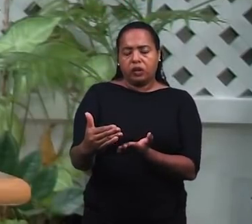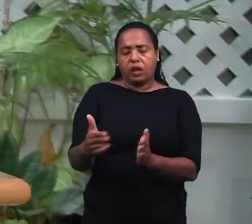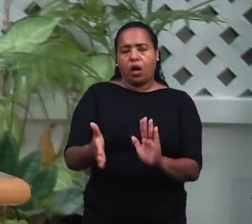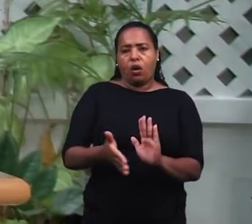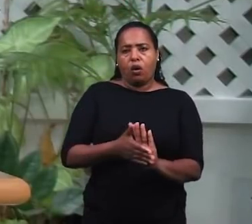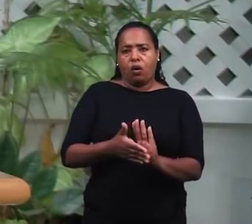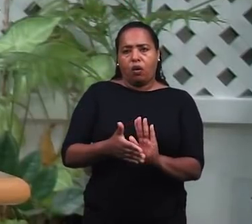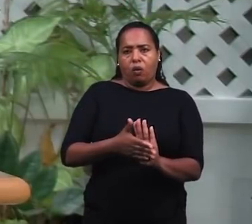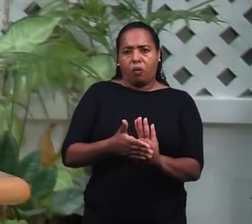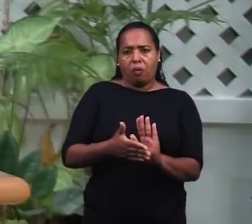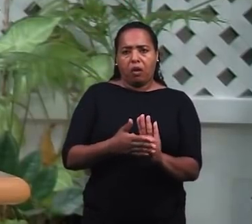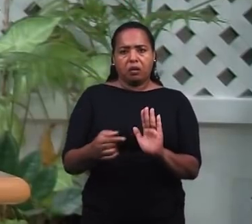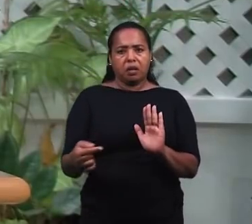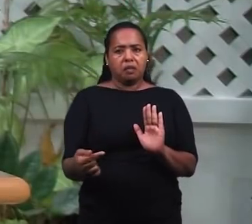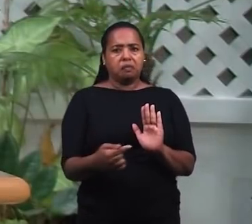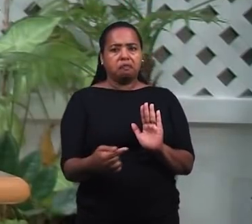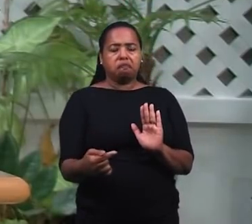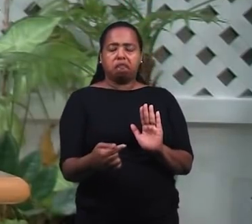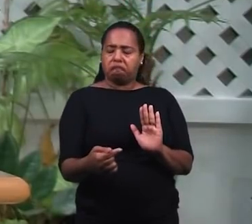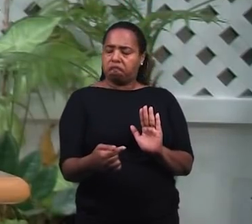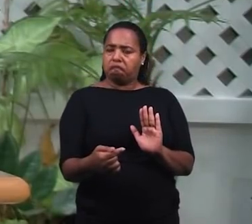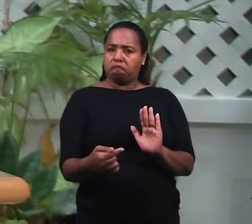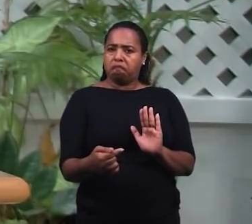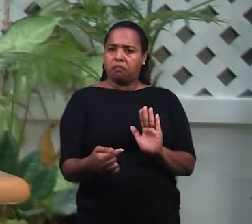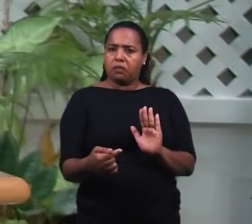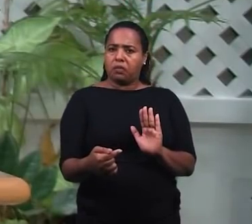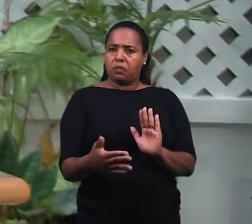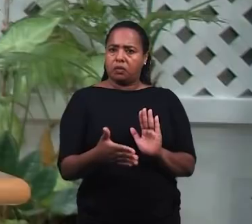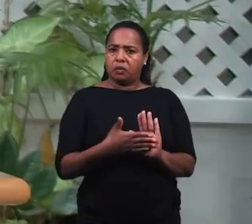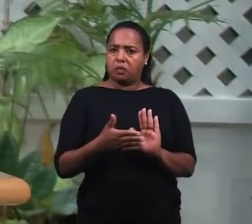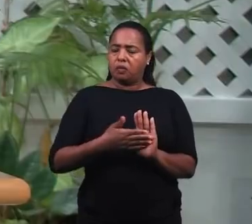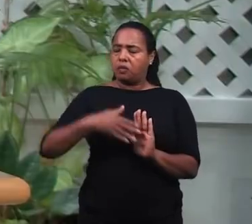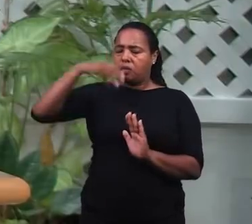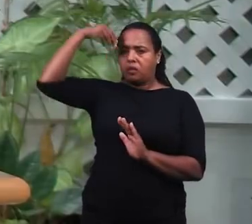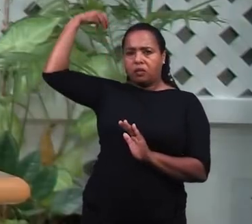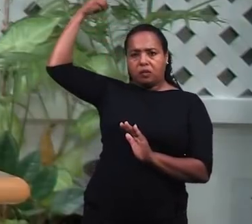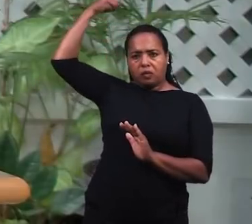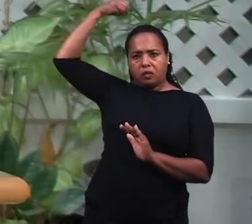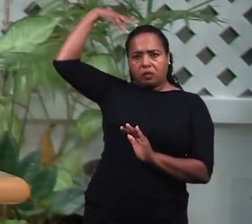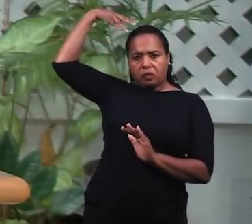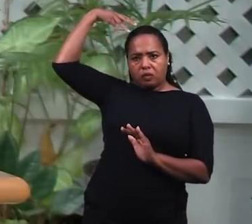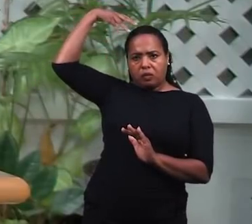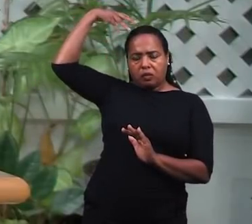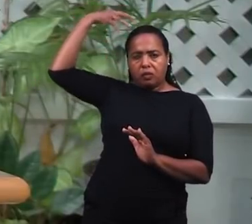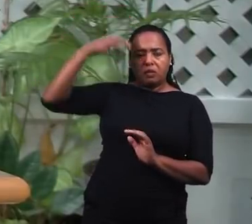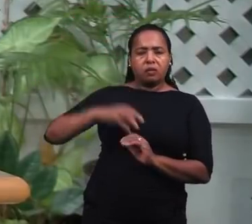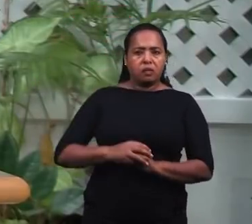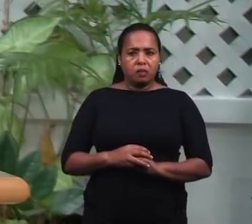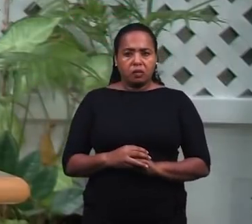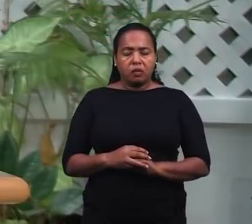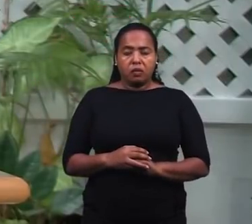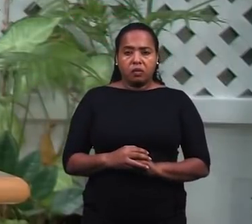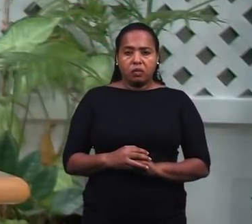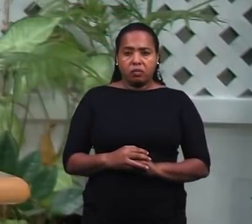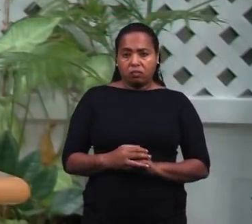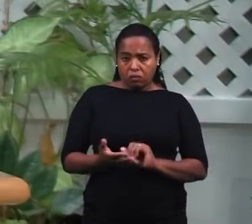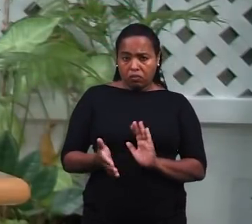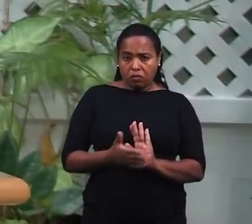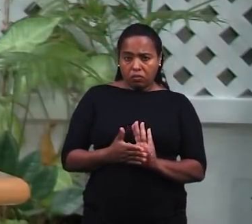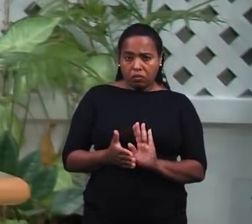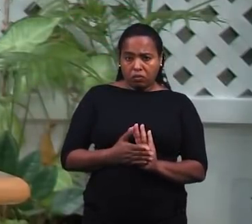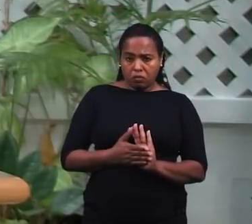ao grande projeto que se chama o projeto da graça, o projeto